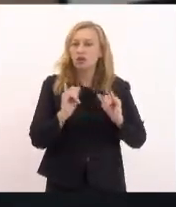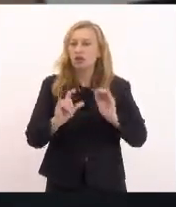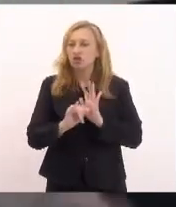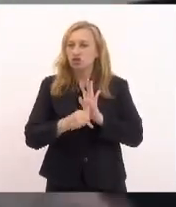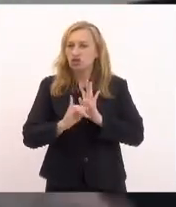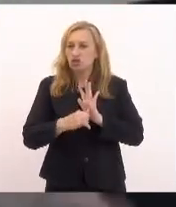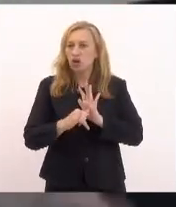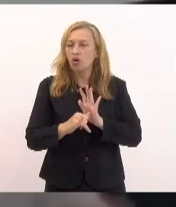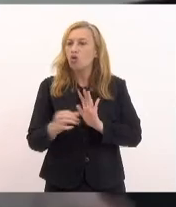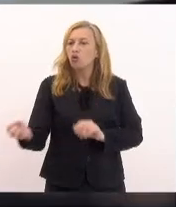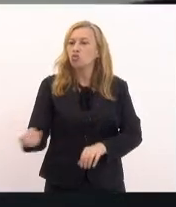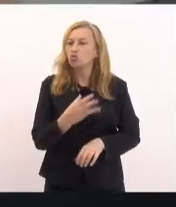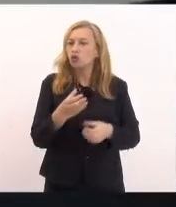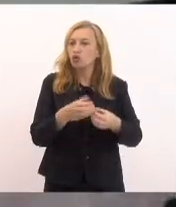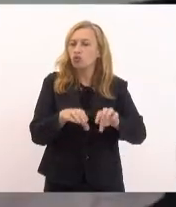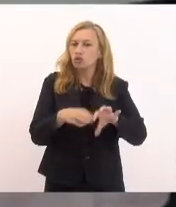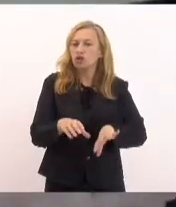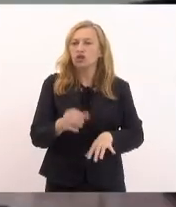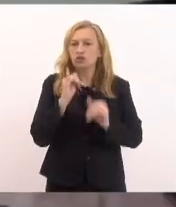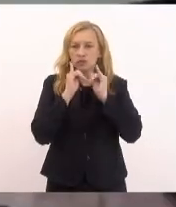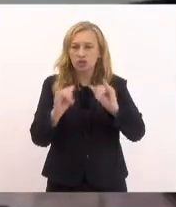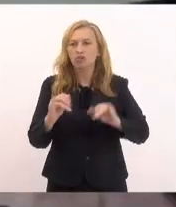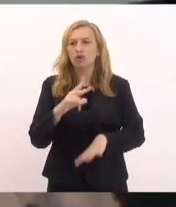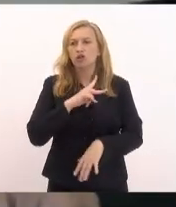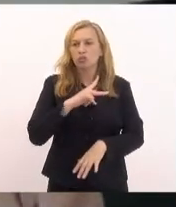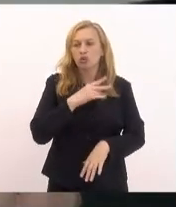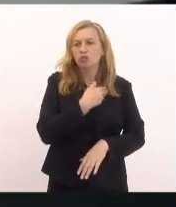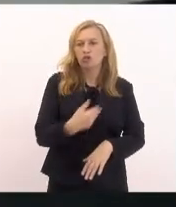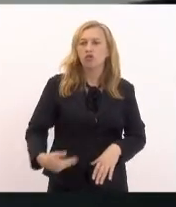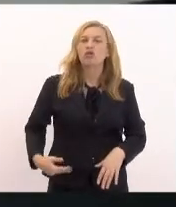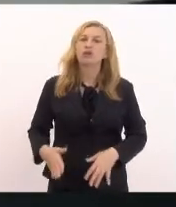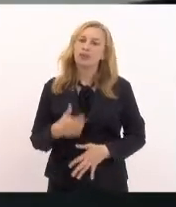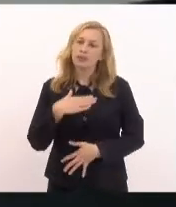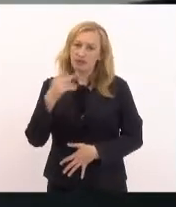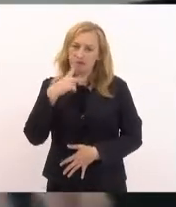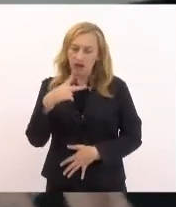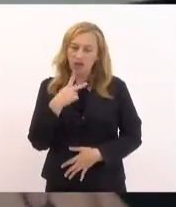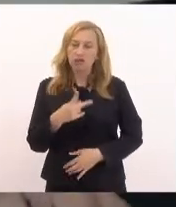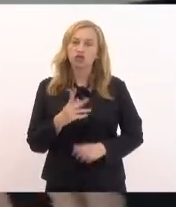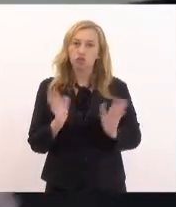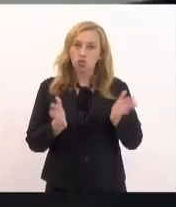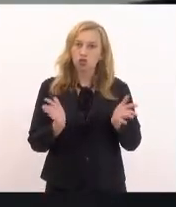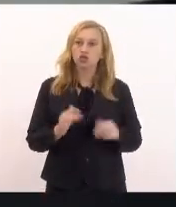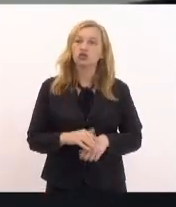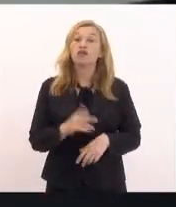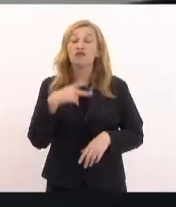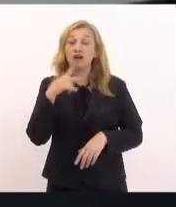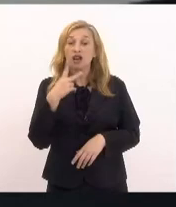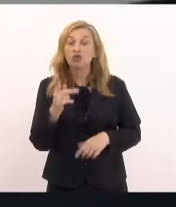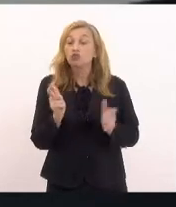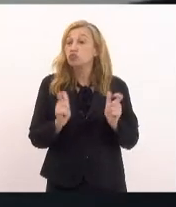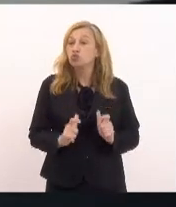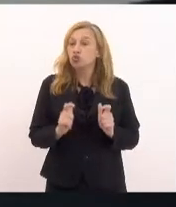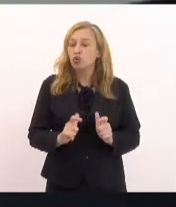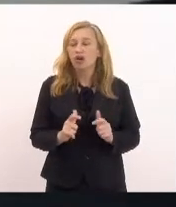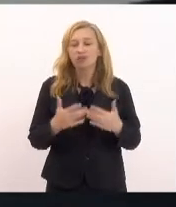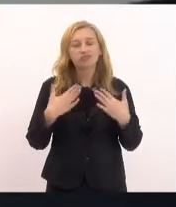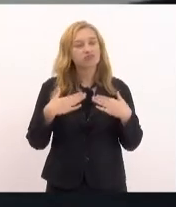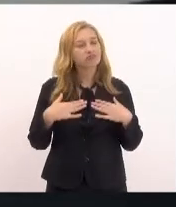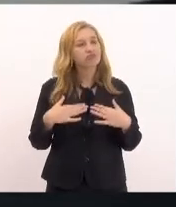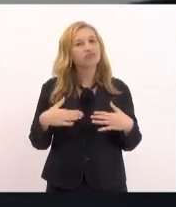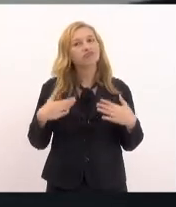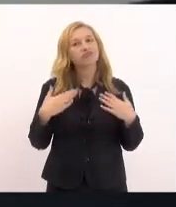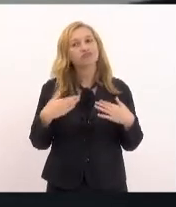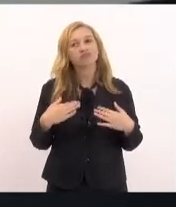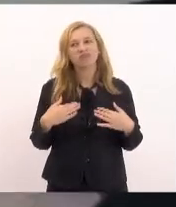concurso, anunciado pelo próprio governo, e, portanto, é a manifestação que quero fazer, falando de um lugar muito tranquilo, não